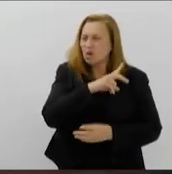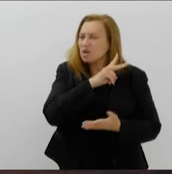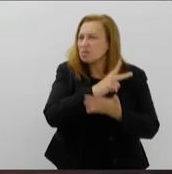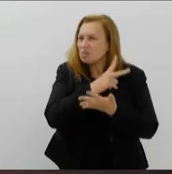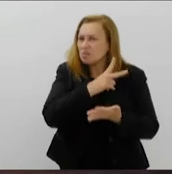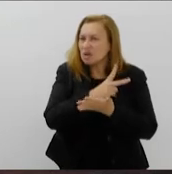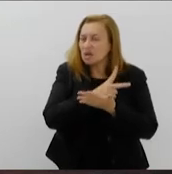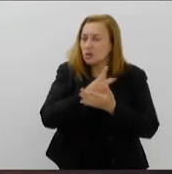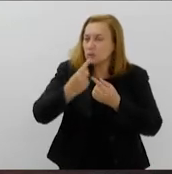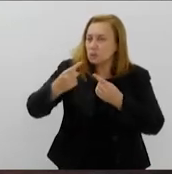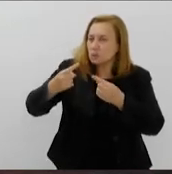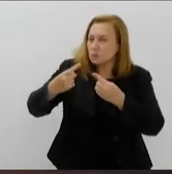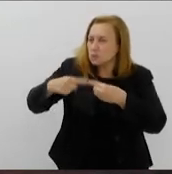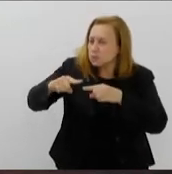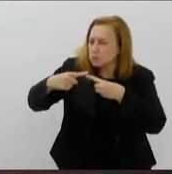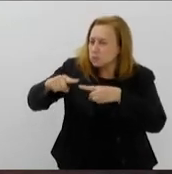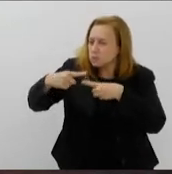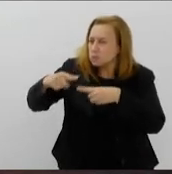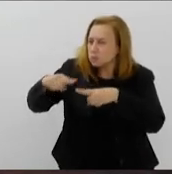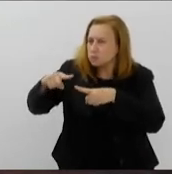das perseguições,